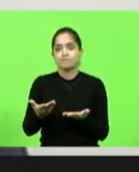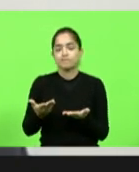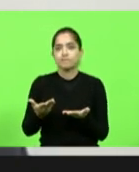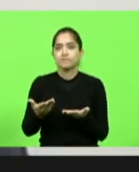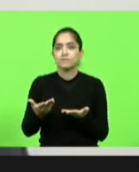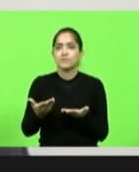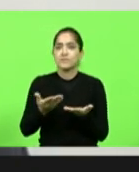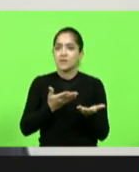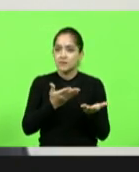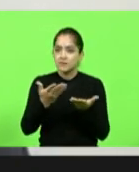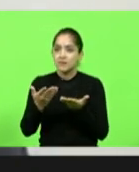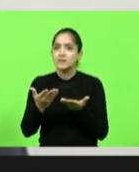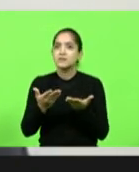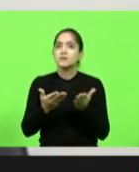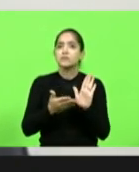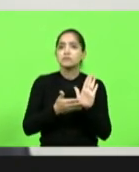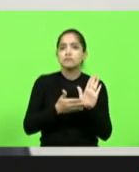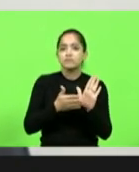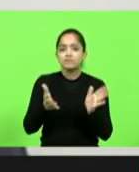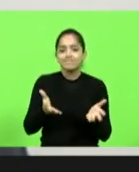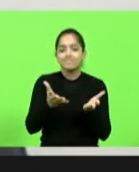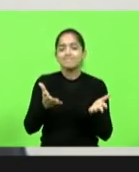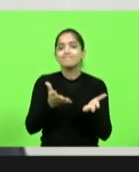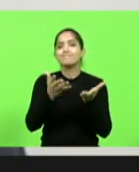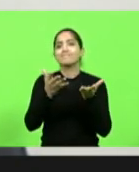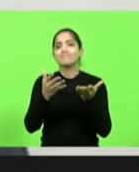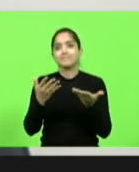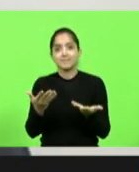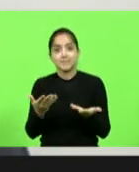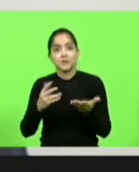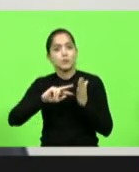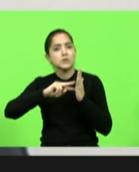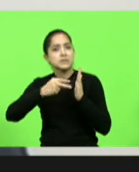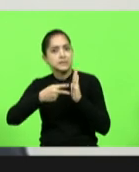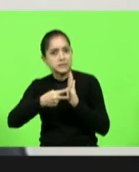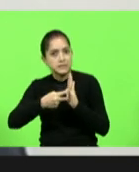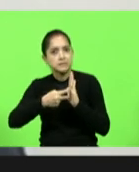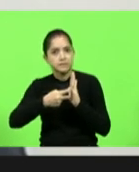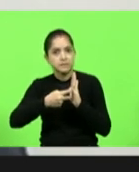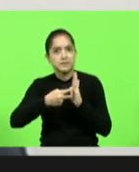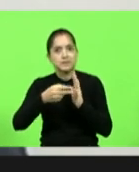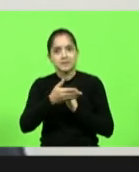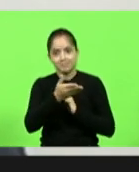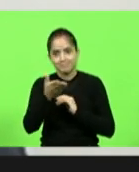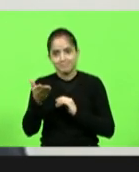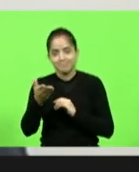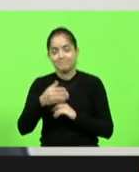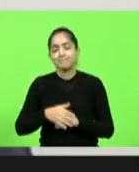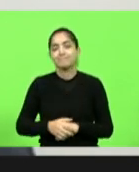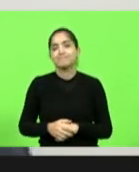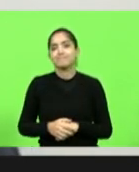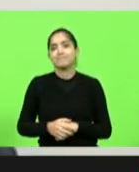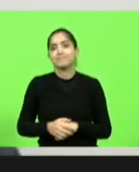que estão proporcionando, talvez não façam ideia do que significa para as nossas profissões.